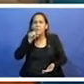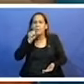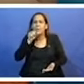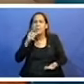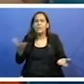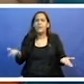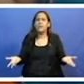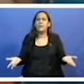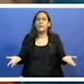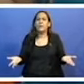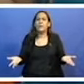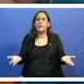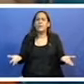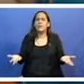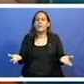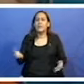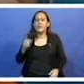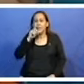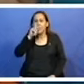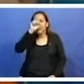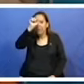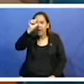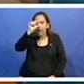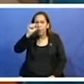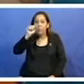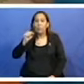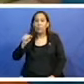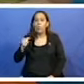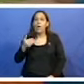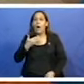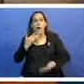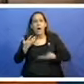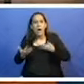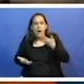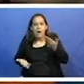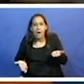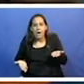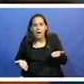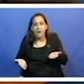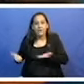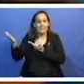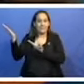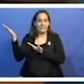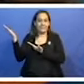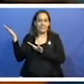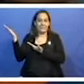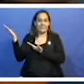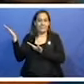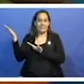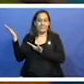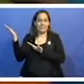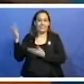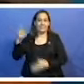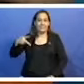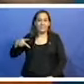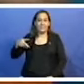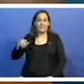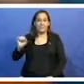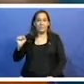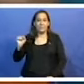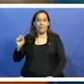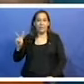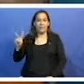Ah, campeão, admiração. Só pode ser quem? O pavão. Então,